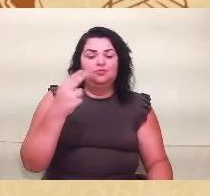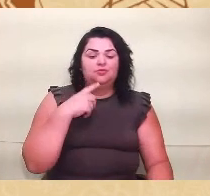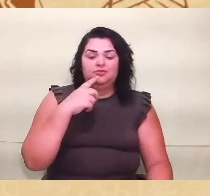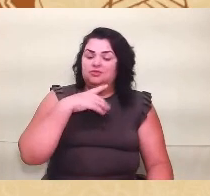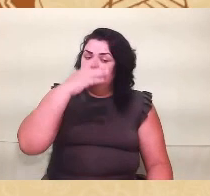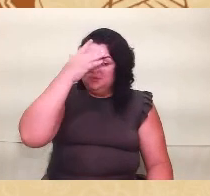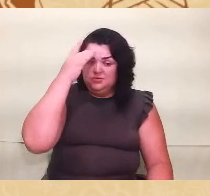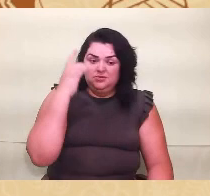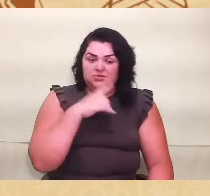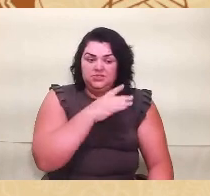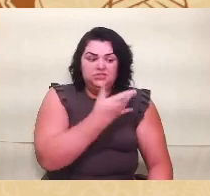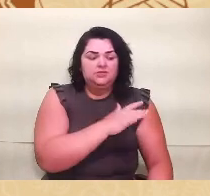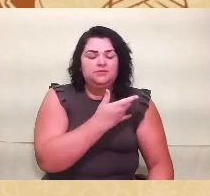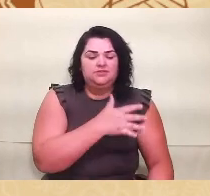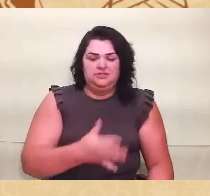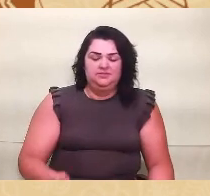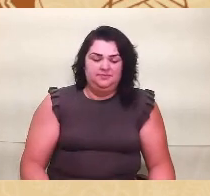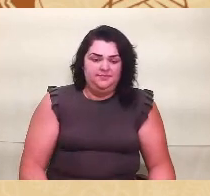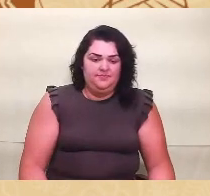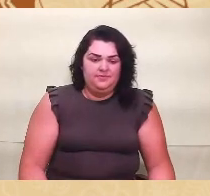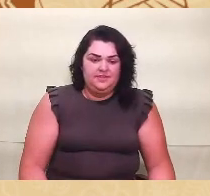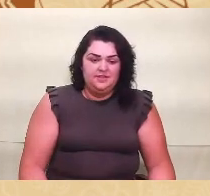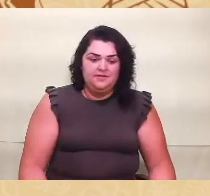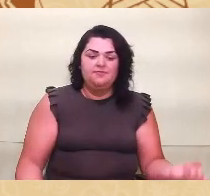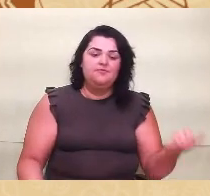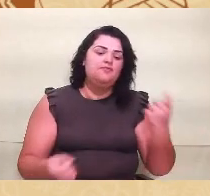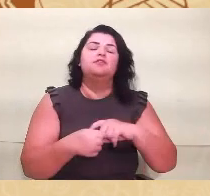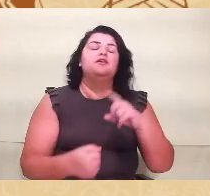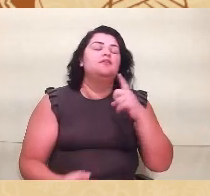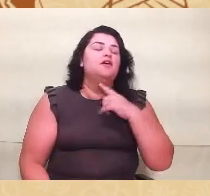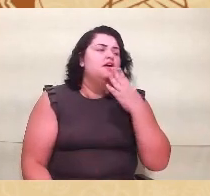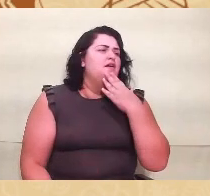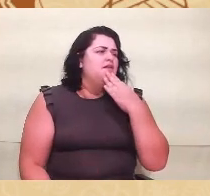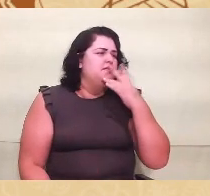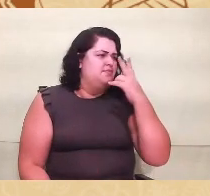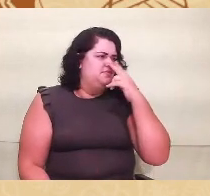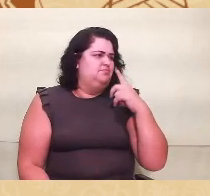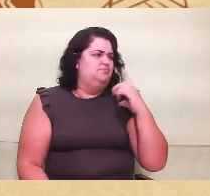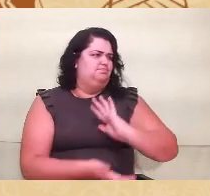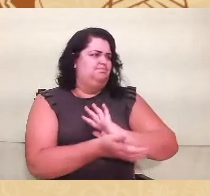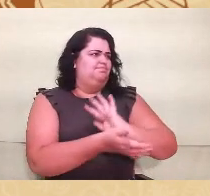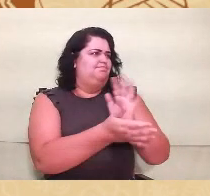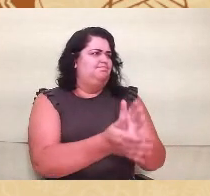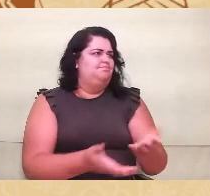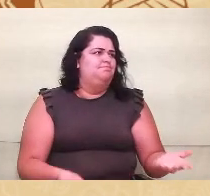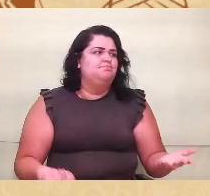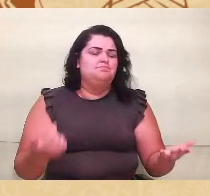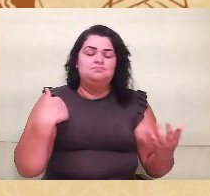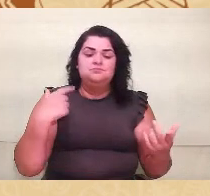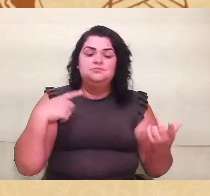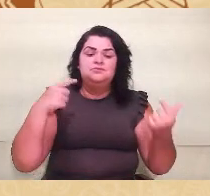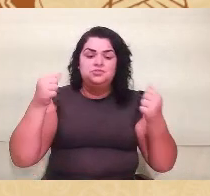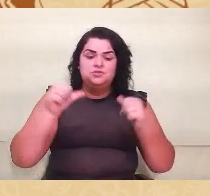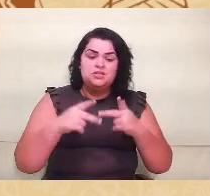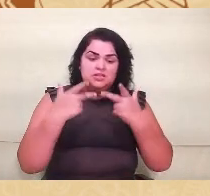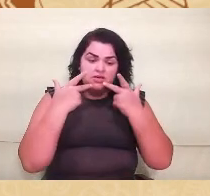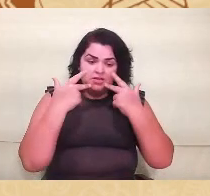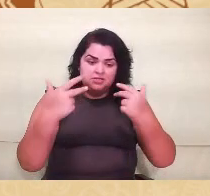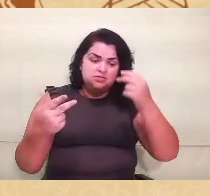aí ela voltava para a aldeia meio que humilhada, porque foi derrotado na tradição do povo